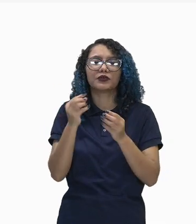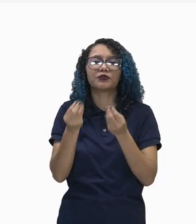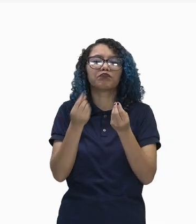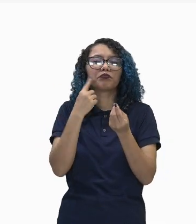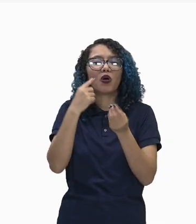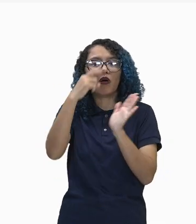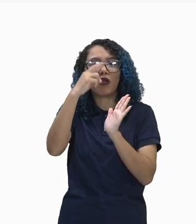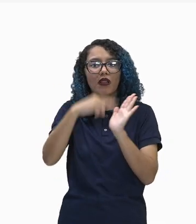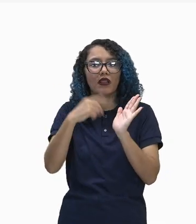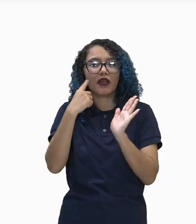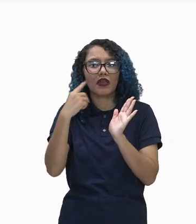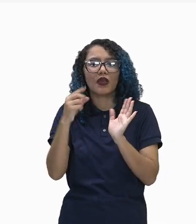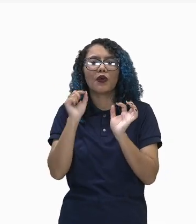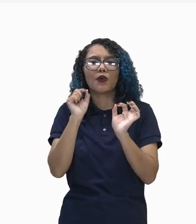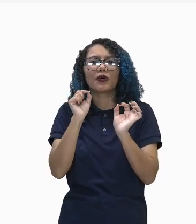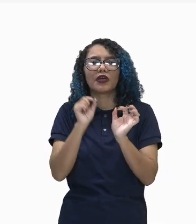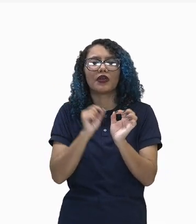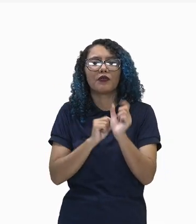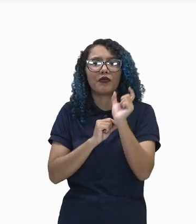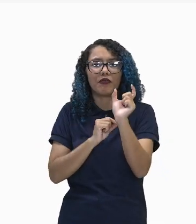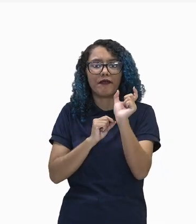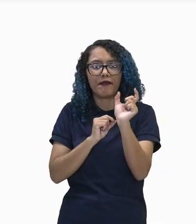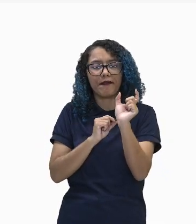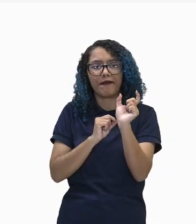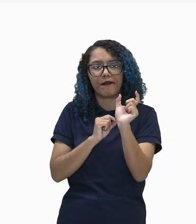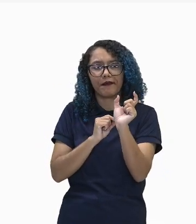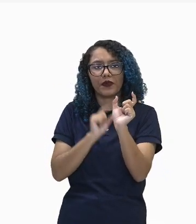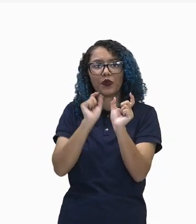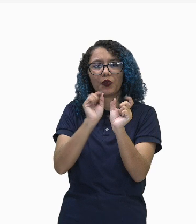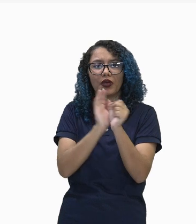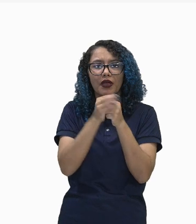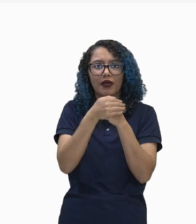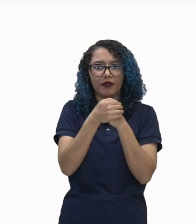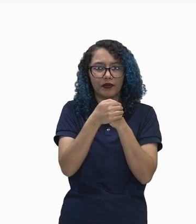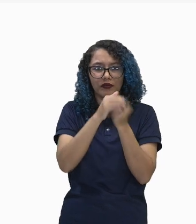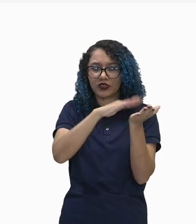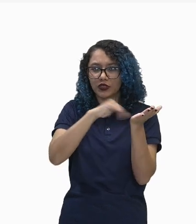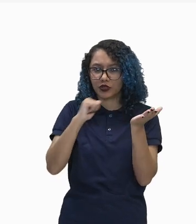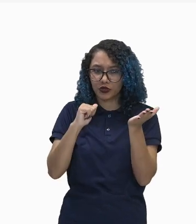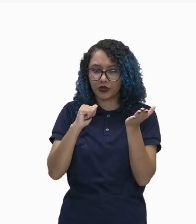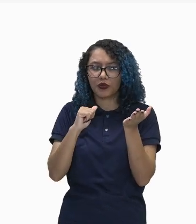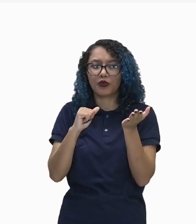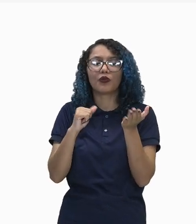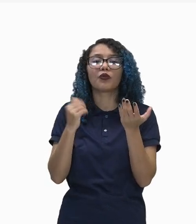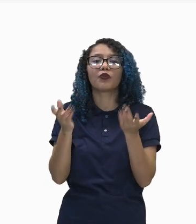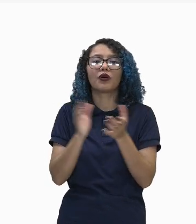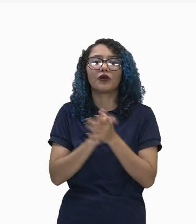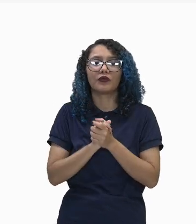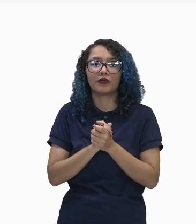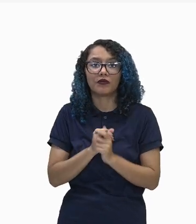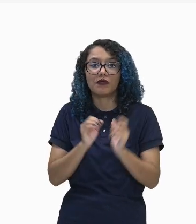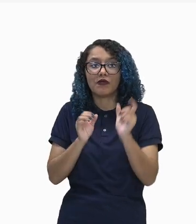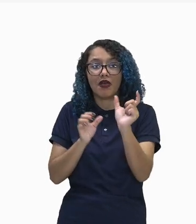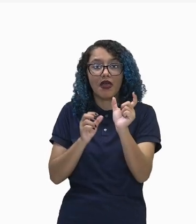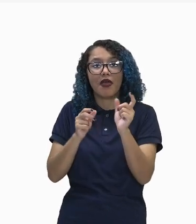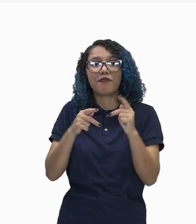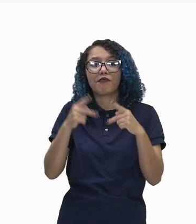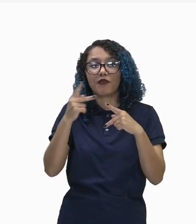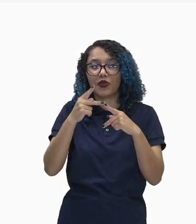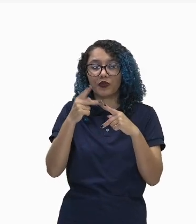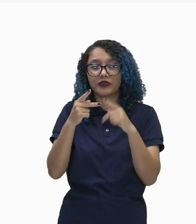Foi suprimido aí uma palavra, né? Uma palavra. A palavra aí, a preposição que,